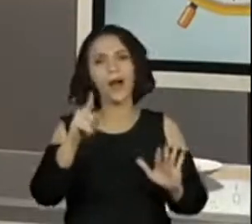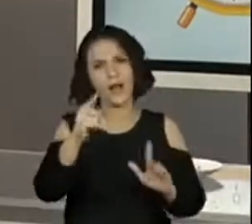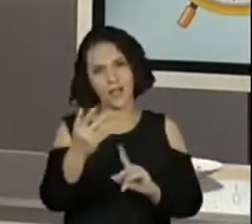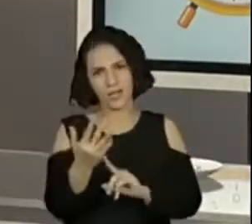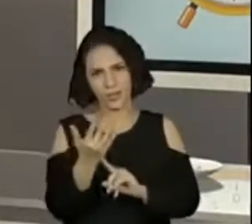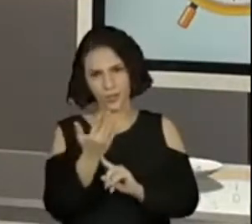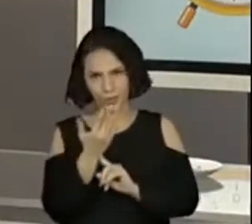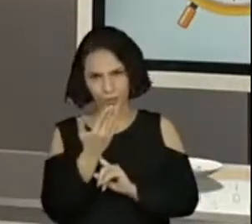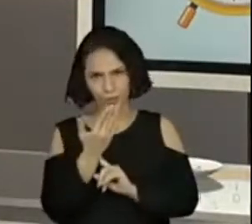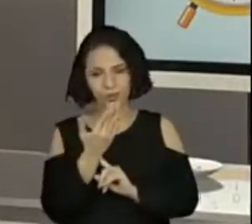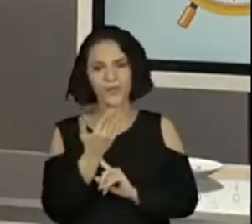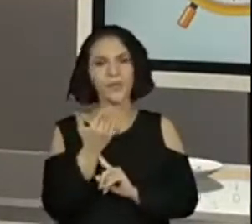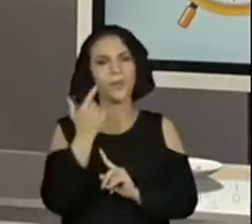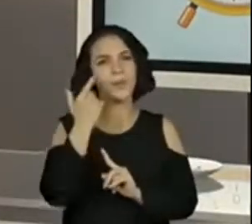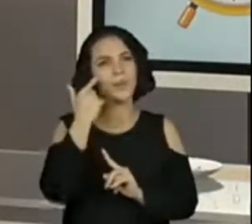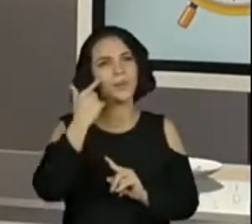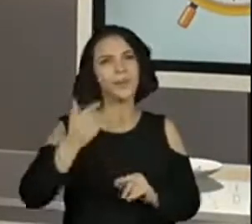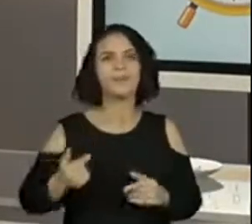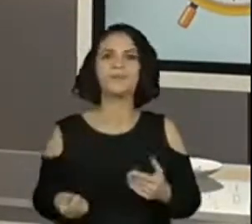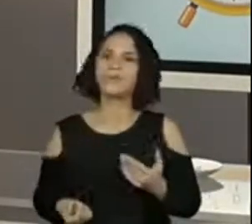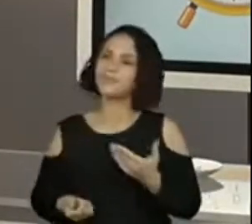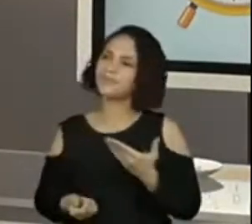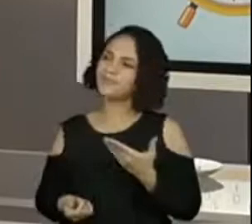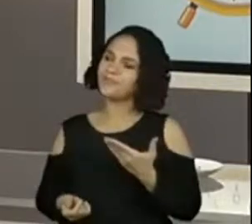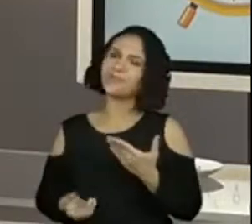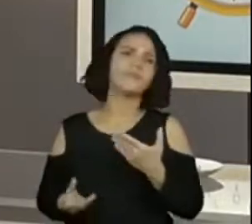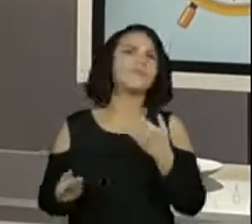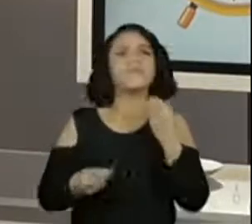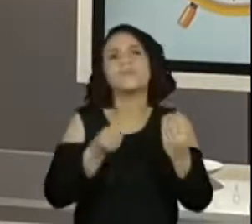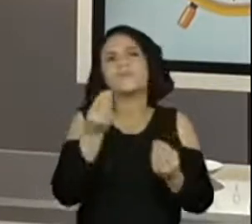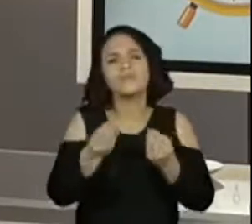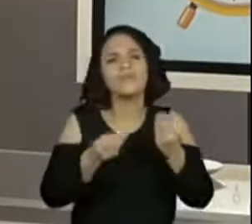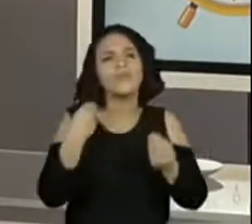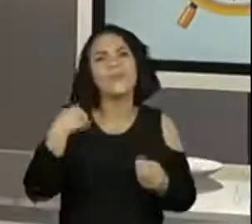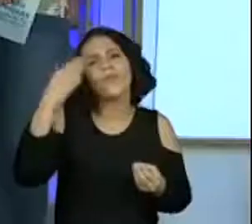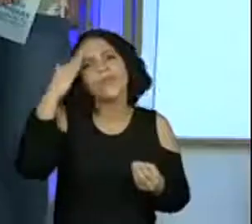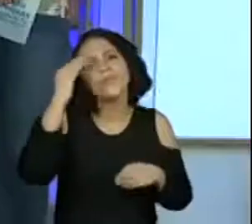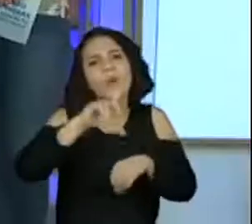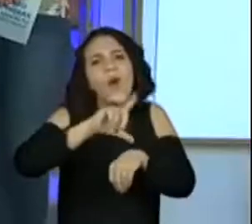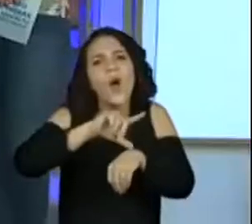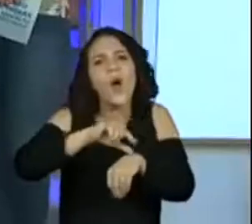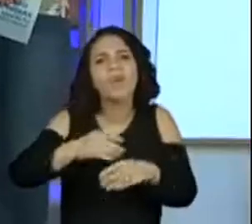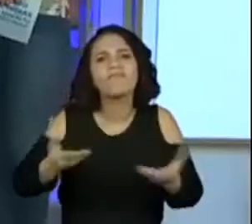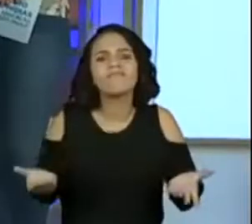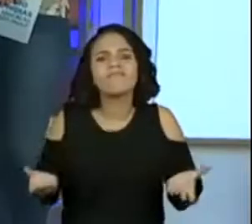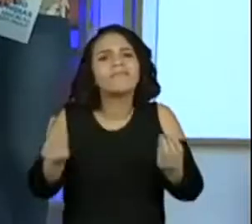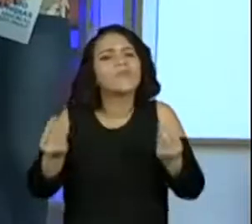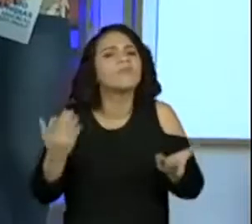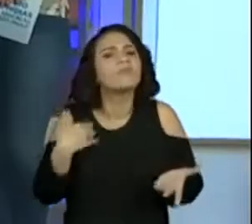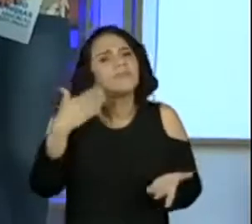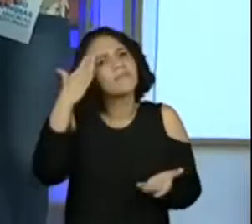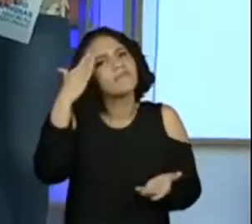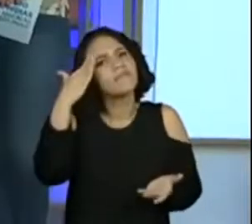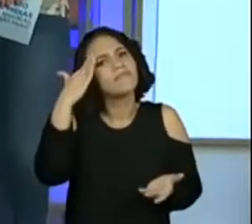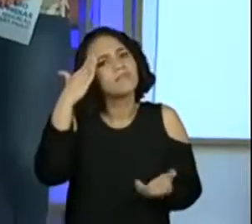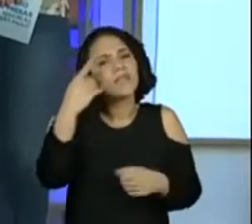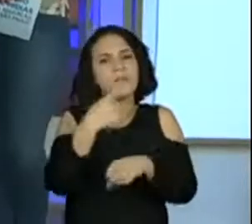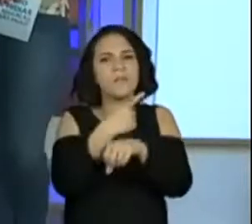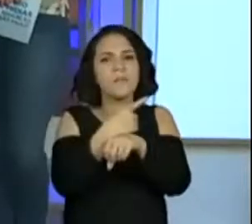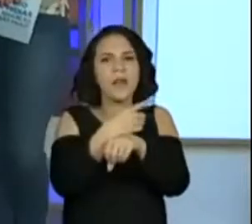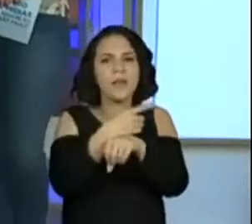ajudassem dizendo aí como que a gente lê as horas num relógio de